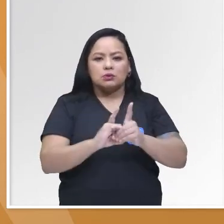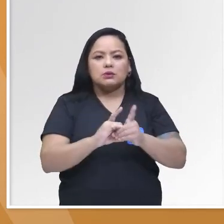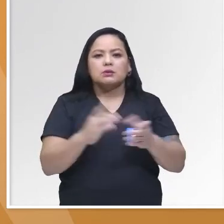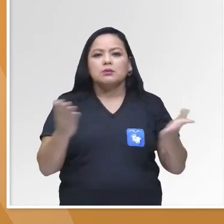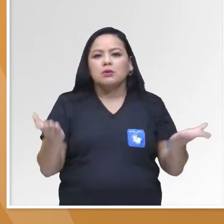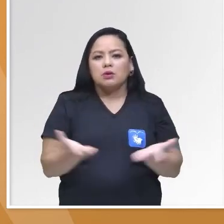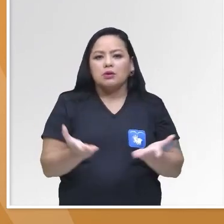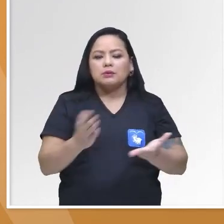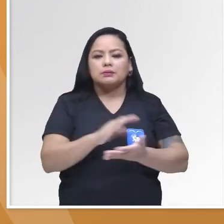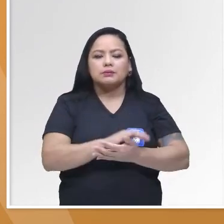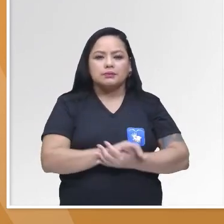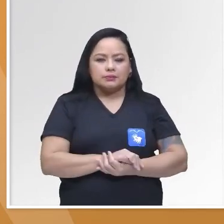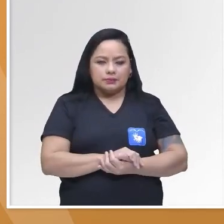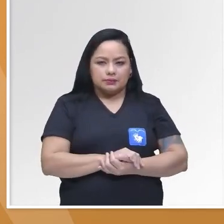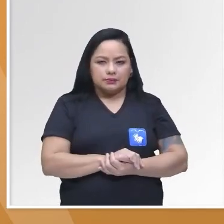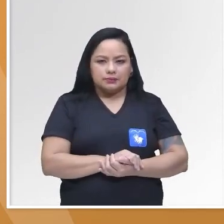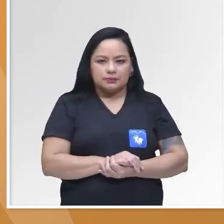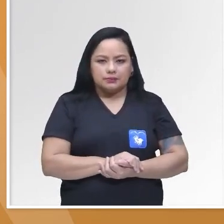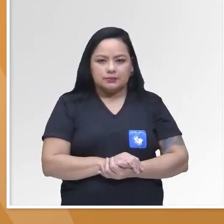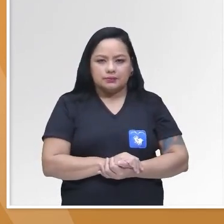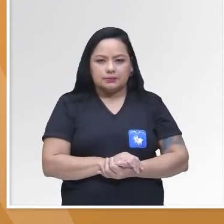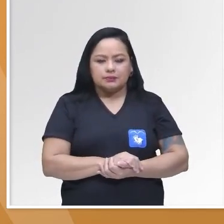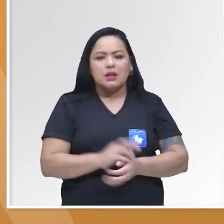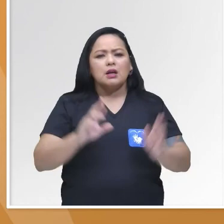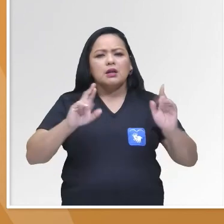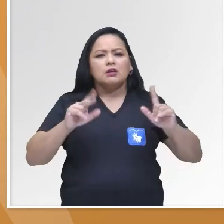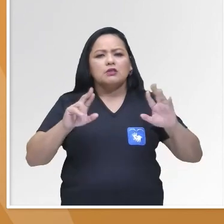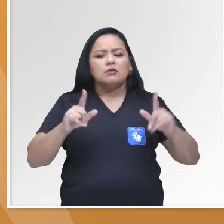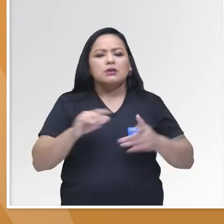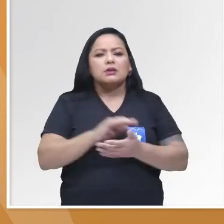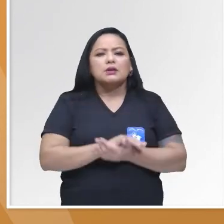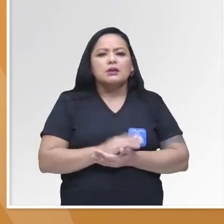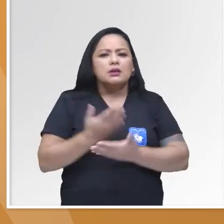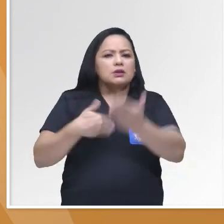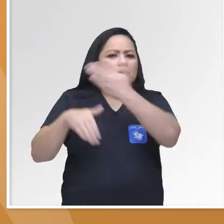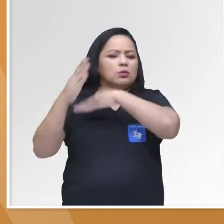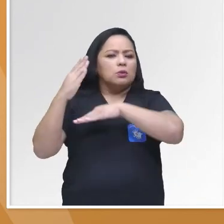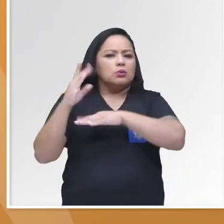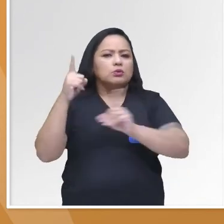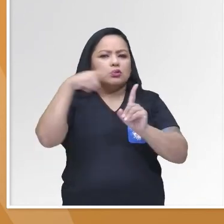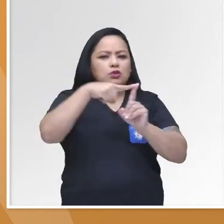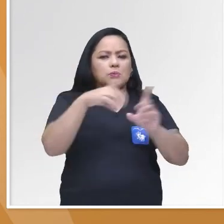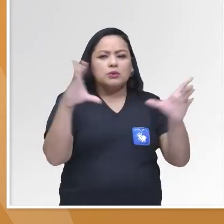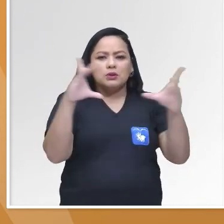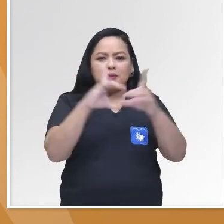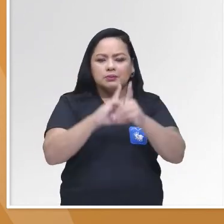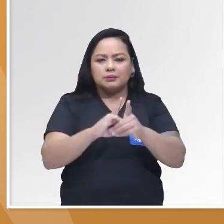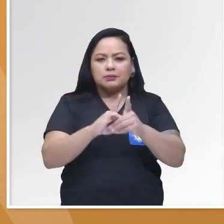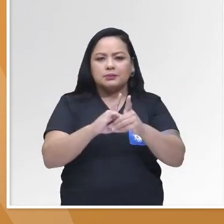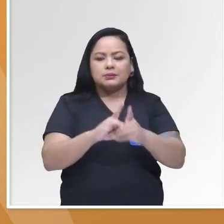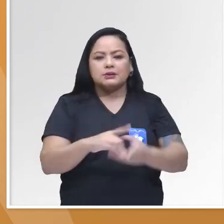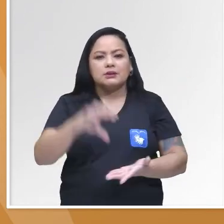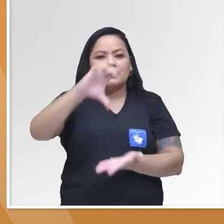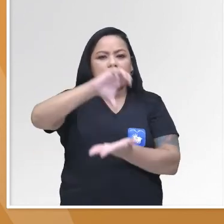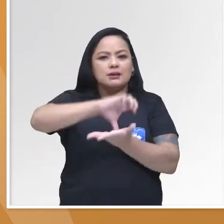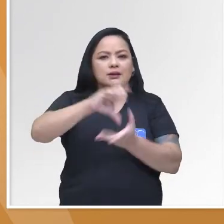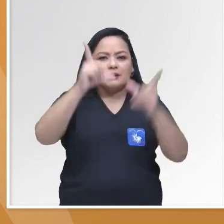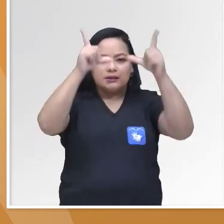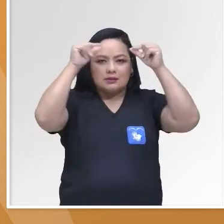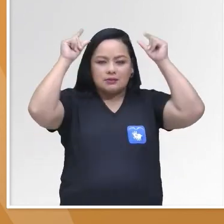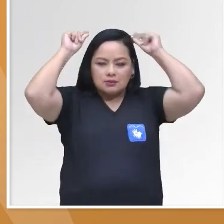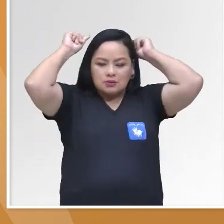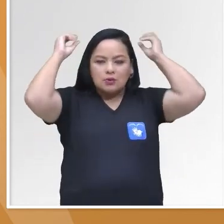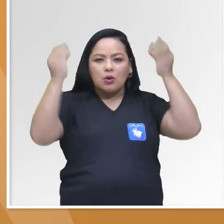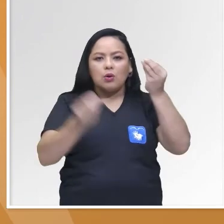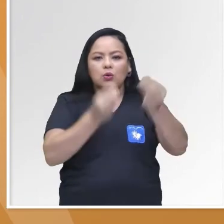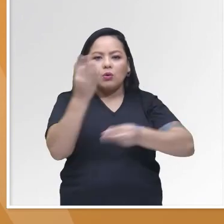na contemporaneidade, bem diferente daquele regime democrático das cidades de Atenas, como